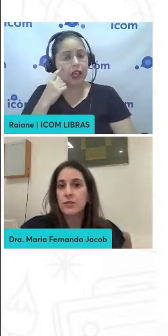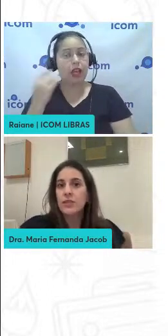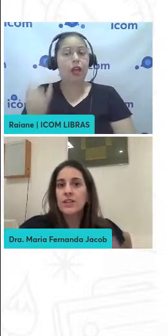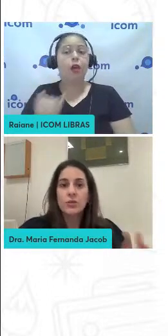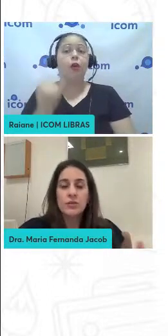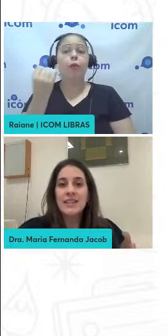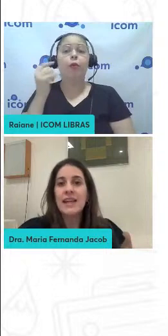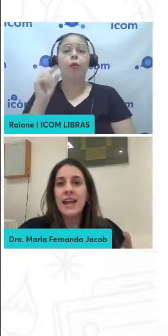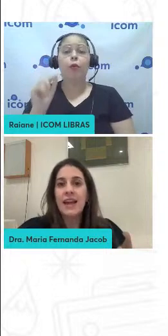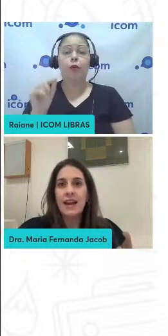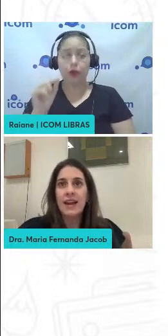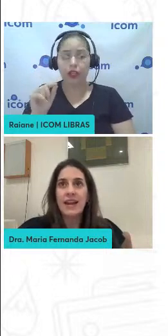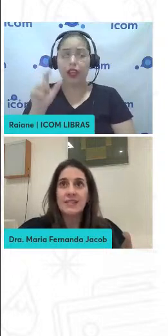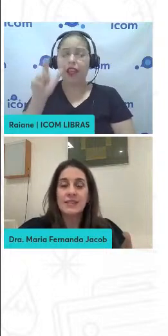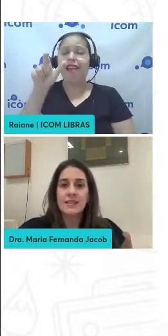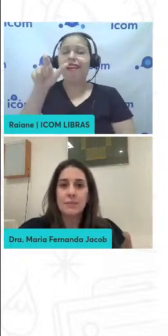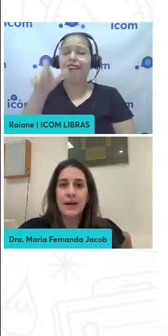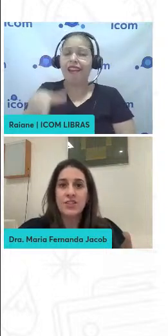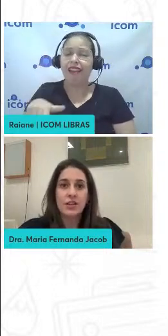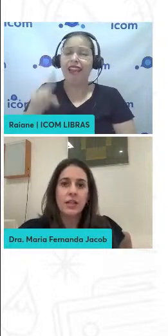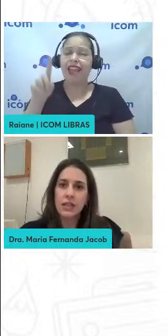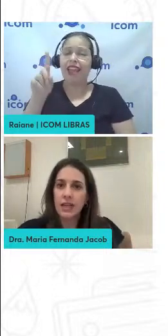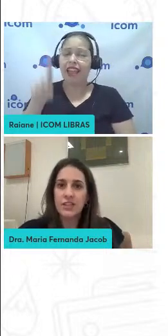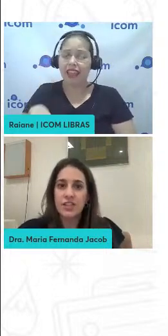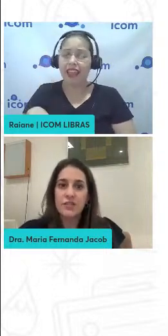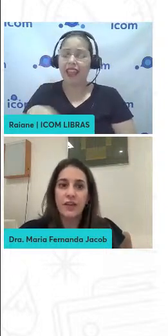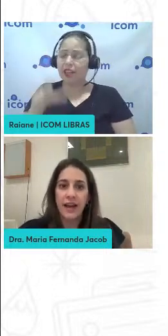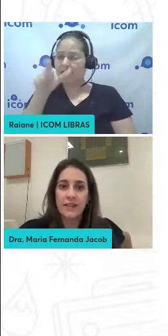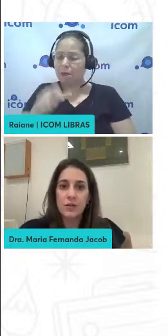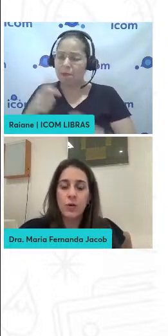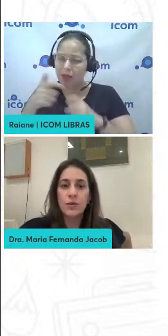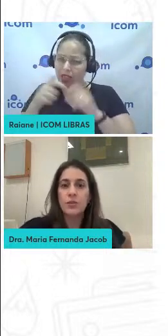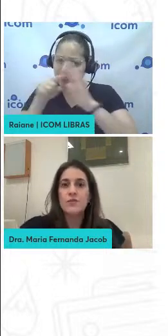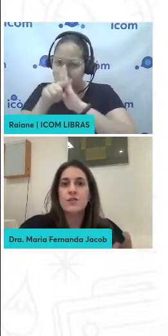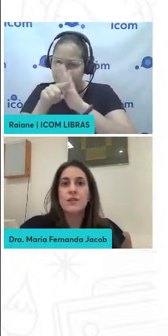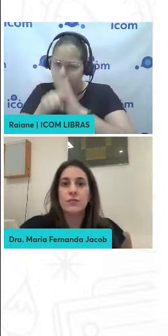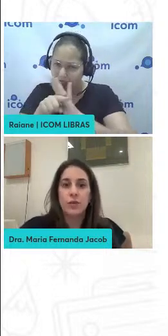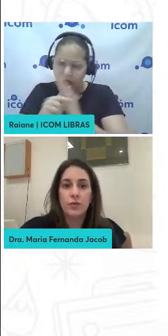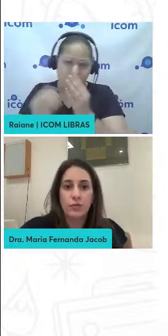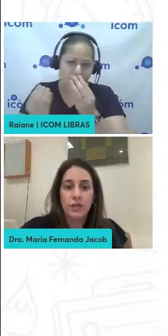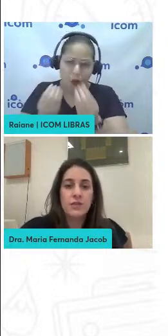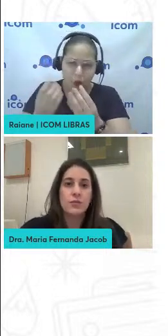importantes, então, do que é essa parte clínica que a gente faz. Como que eu